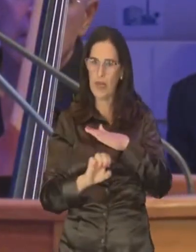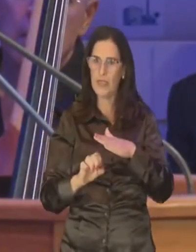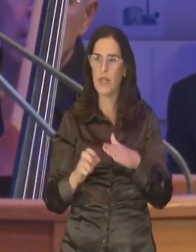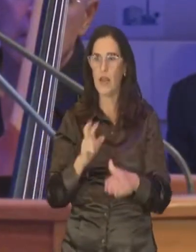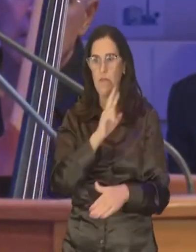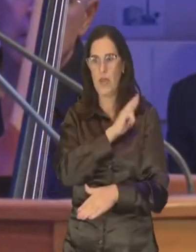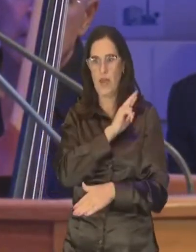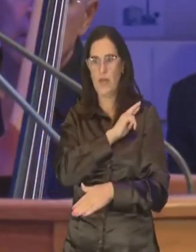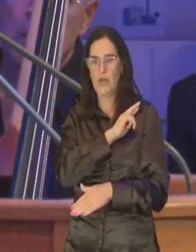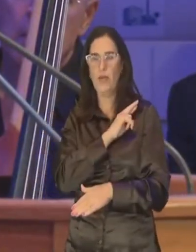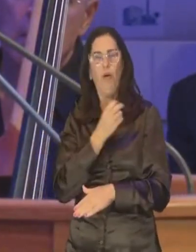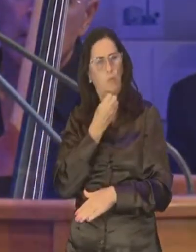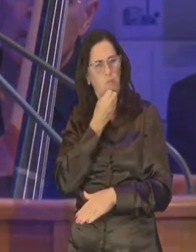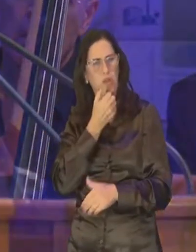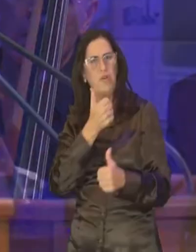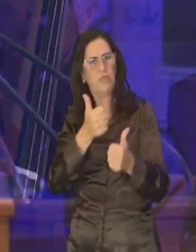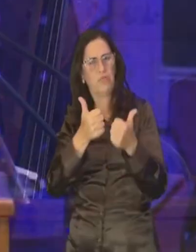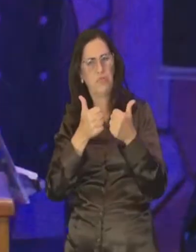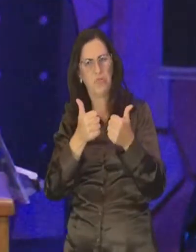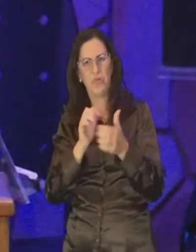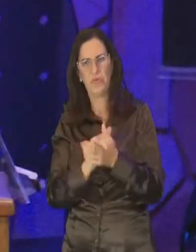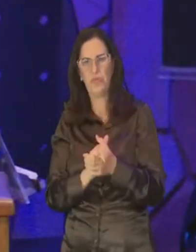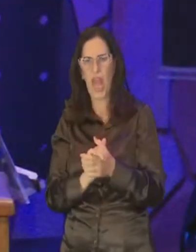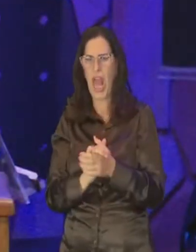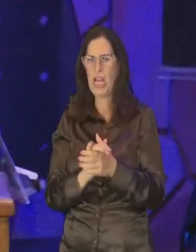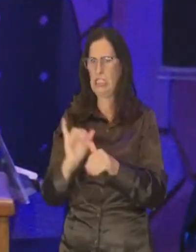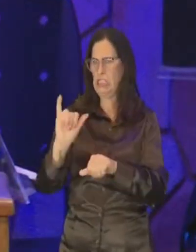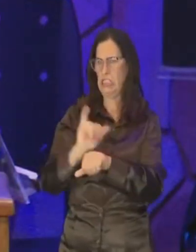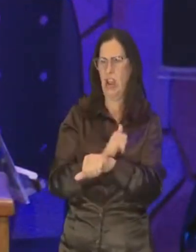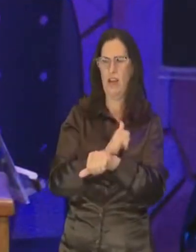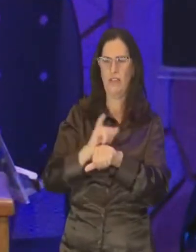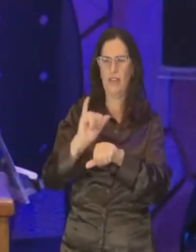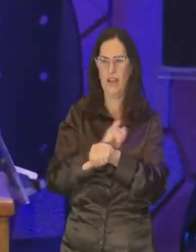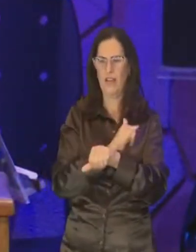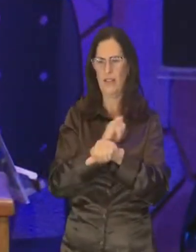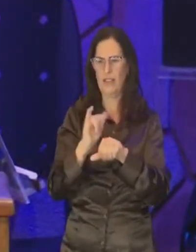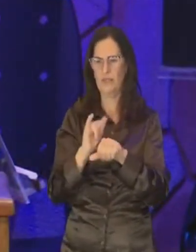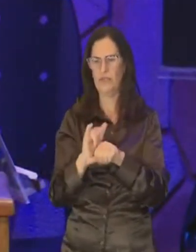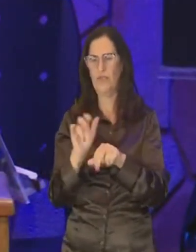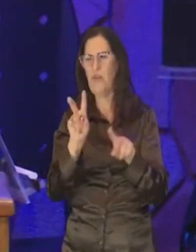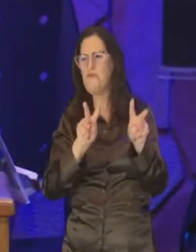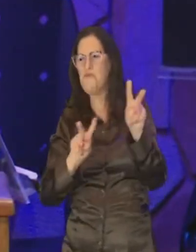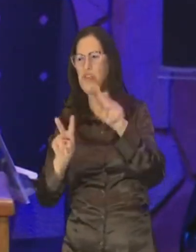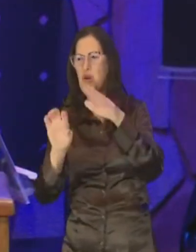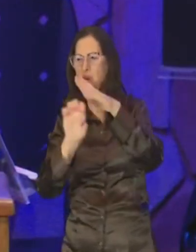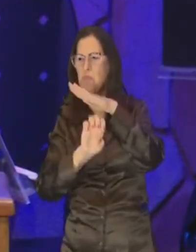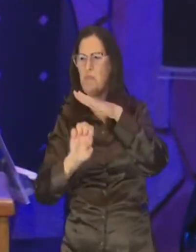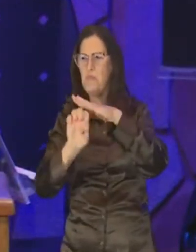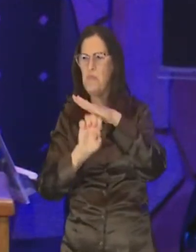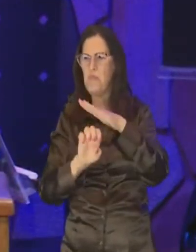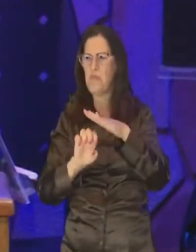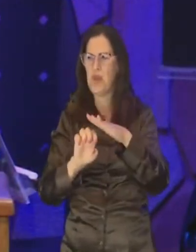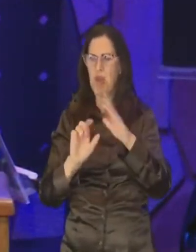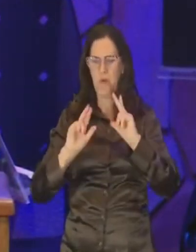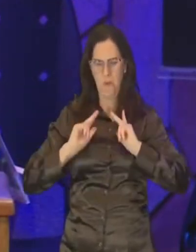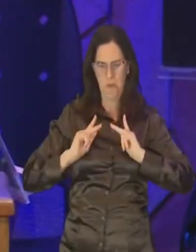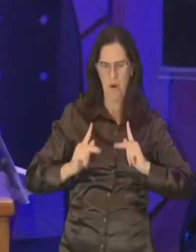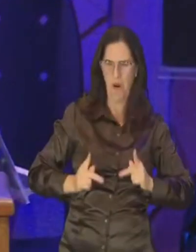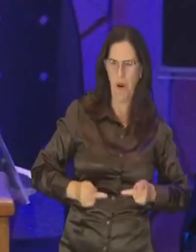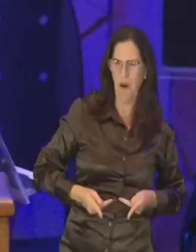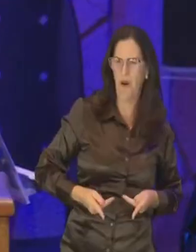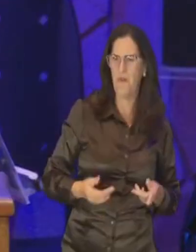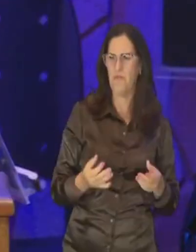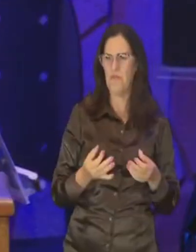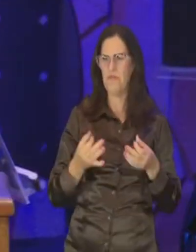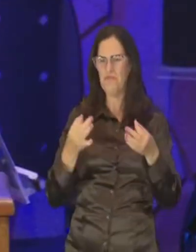Ia tudo bem. As estratégias, a cosmovisão empresarial era bem humana,